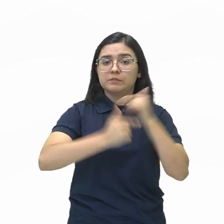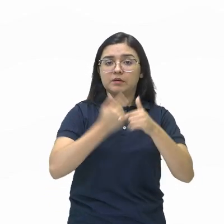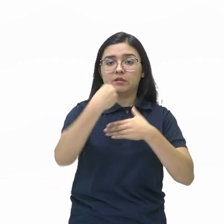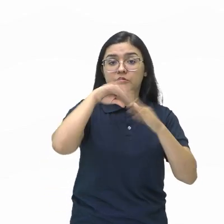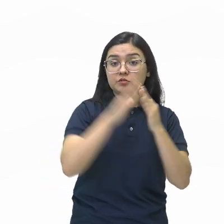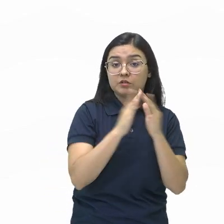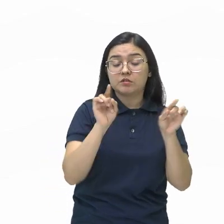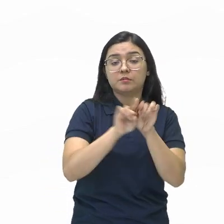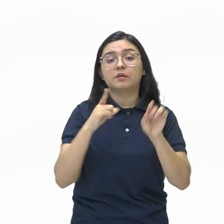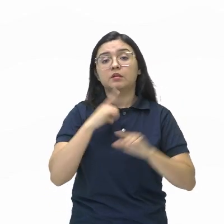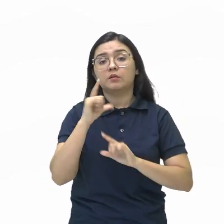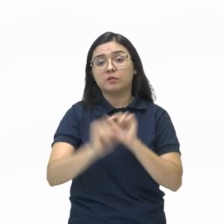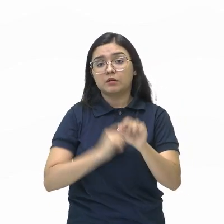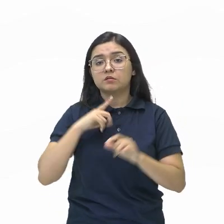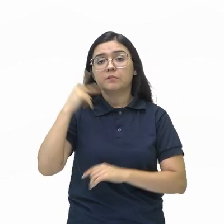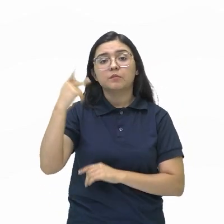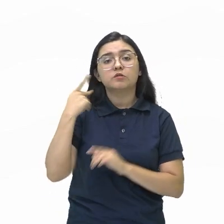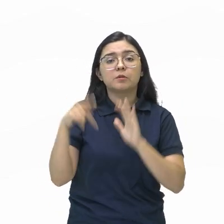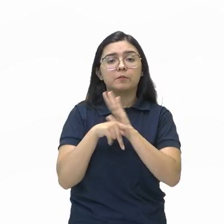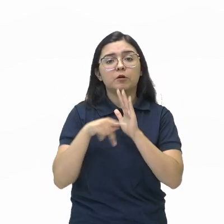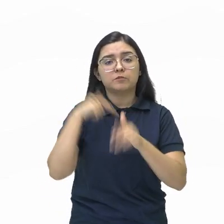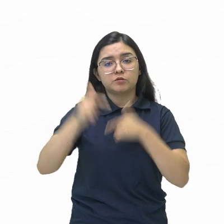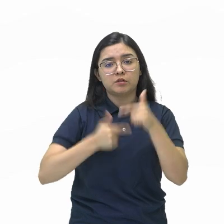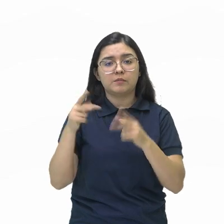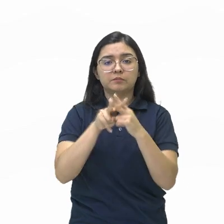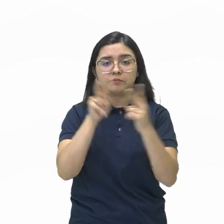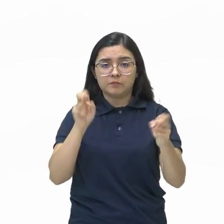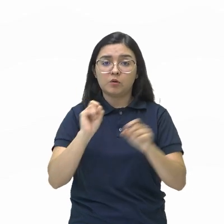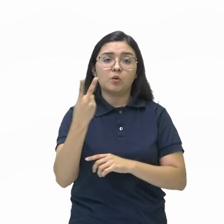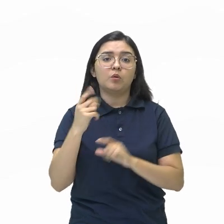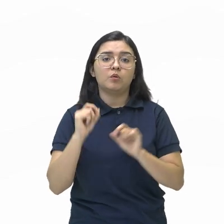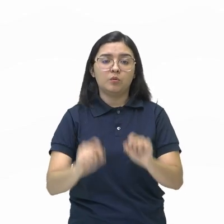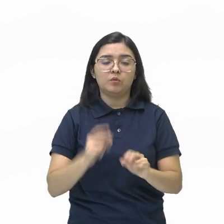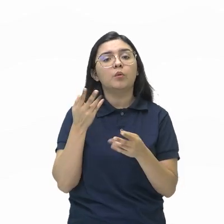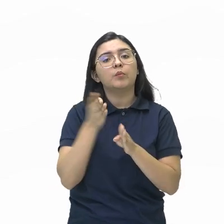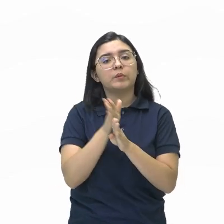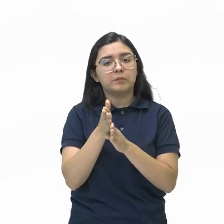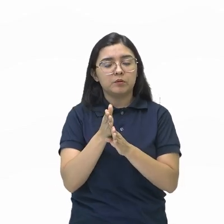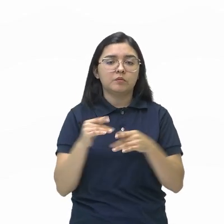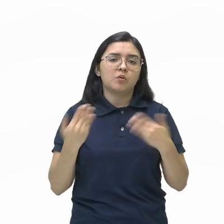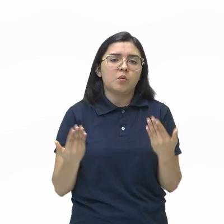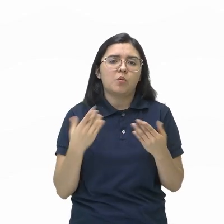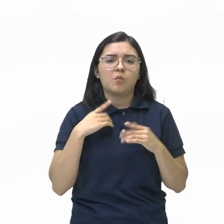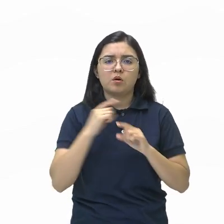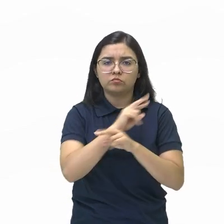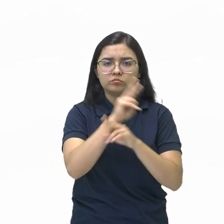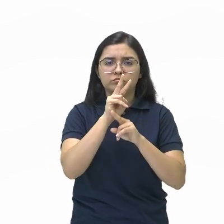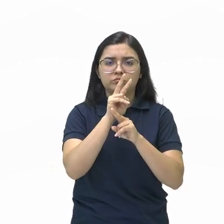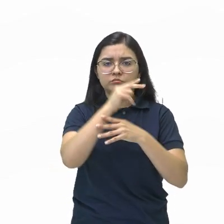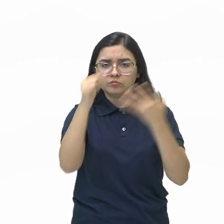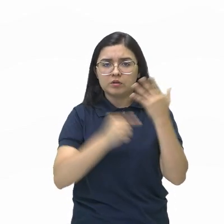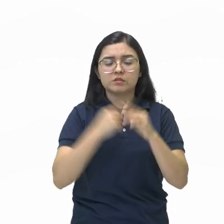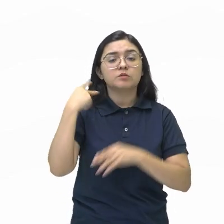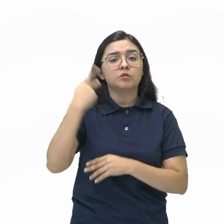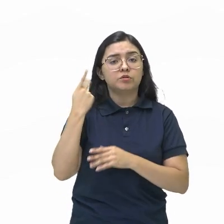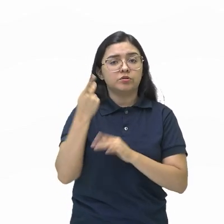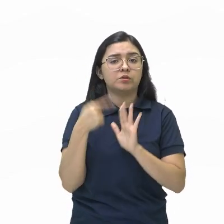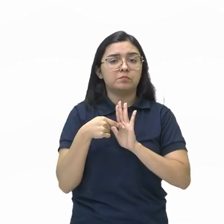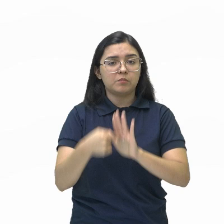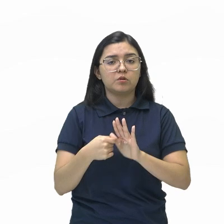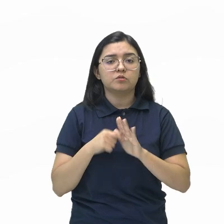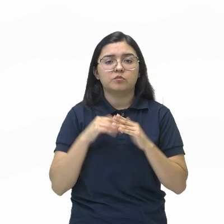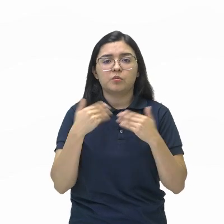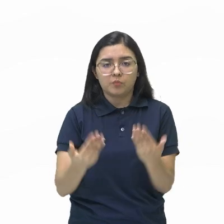tem também a questão das políticas de trabalho remoto ou híbrido, né? Quais são essas políticas que aparecem aí, né?